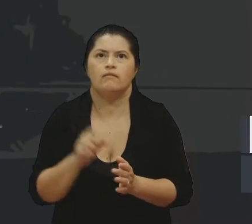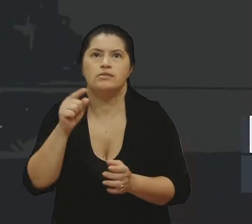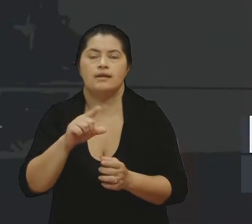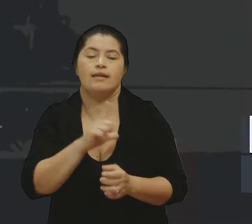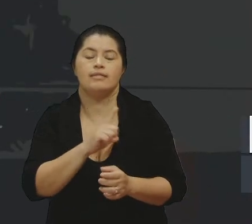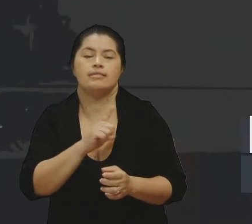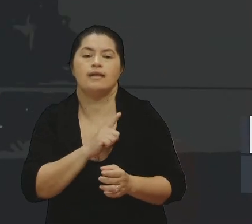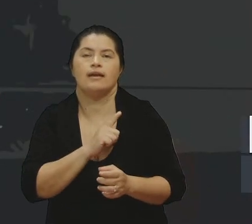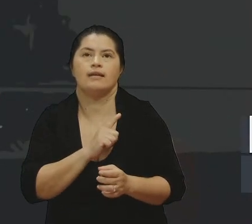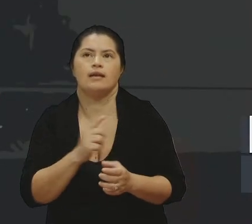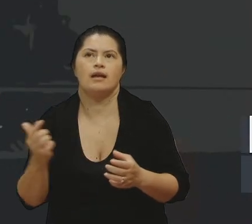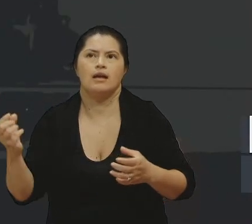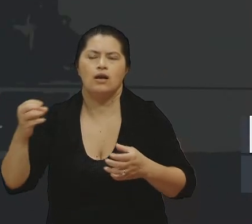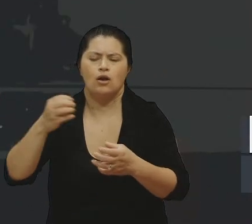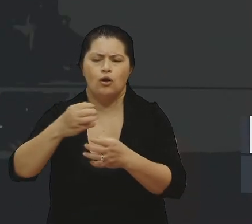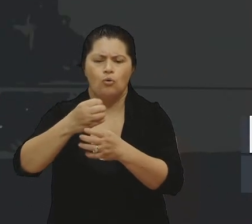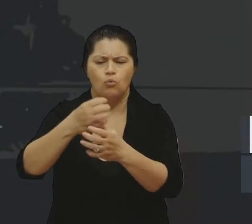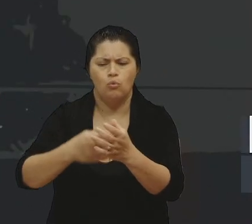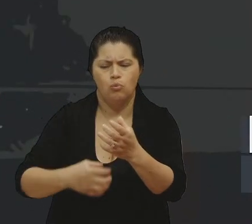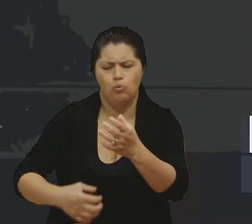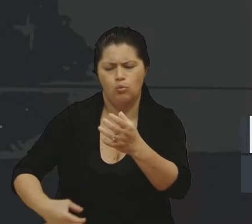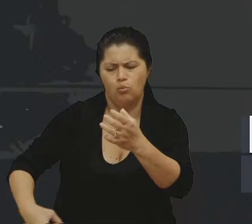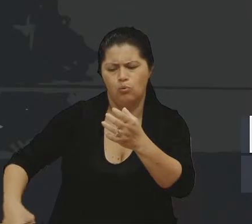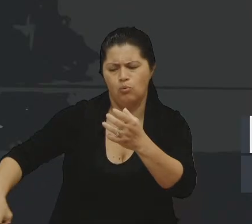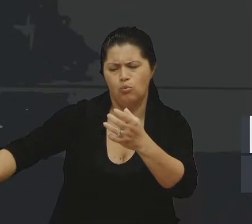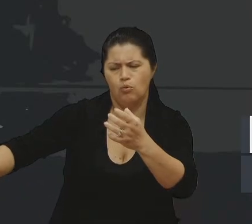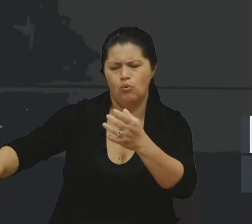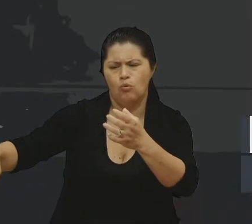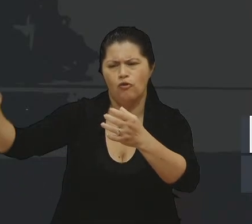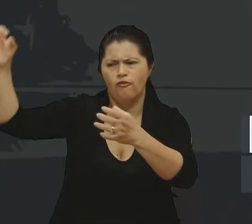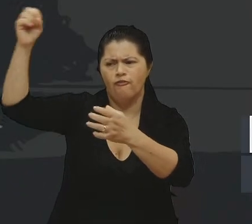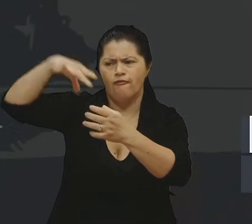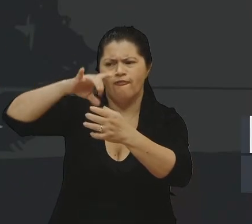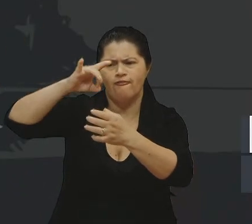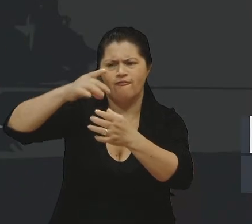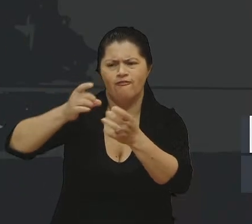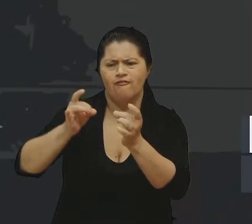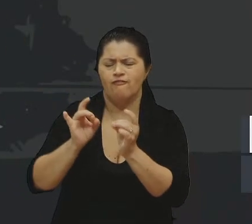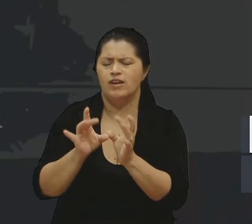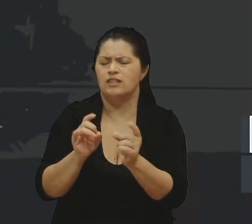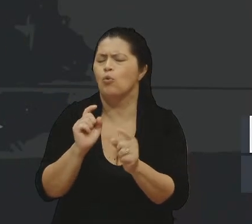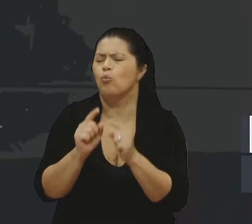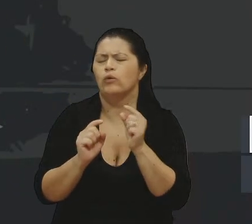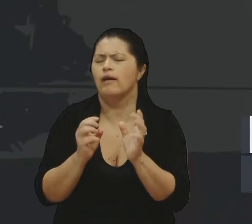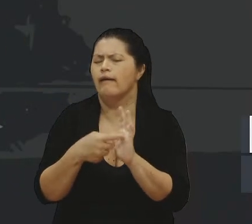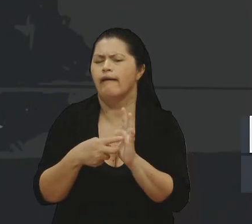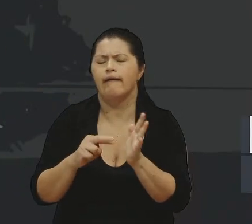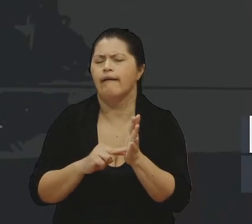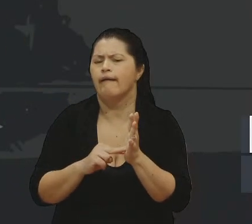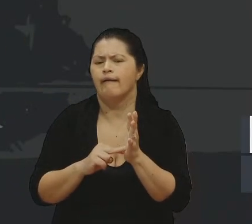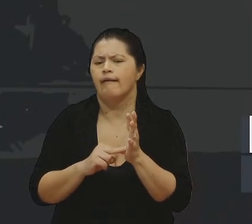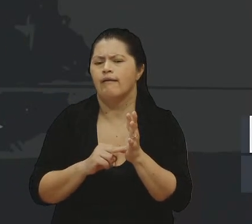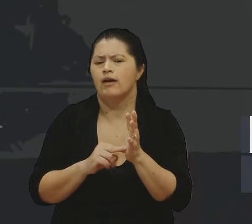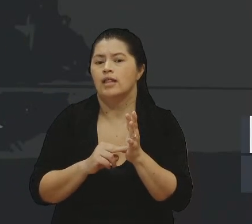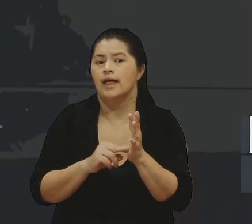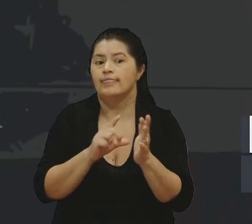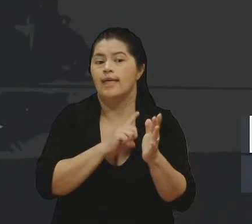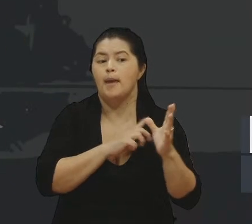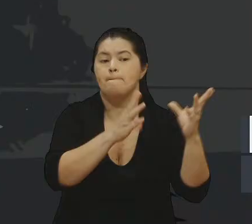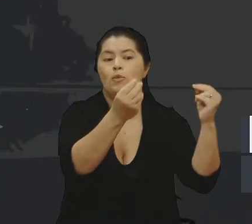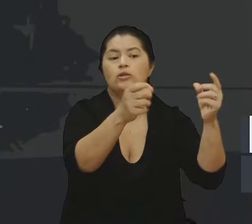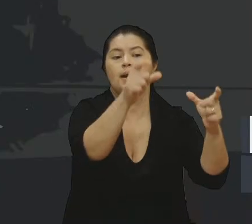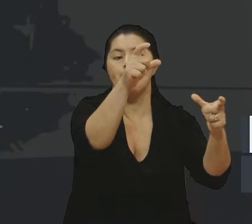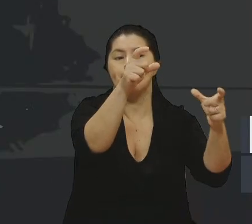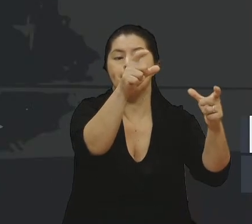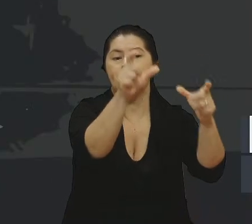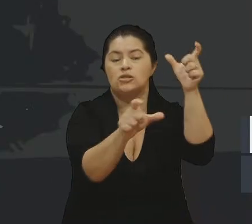quantidade de líquido entrando numa ponta e uma pequena quantidade saindo lá. No mundo dos negócios, isso significa que você tem muita gente para vender lá em cima, você